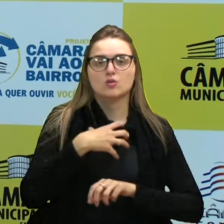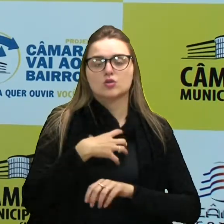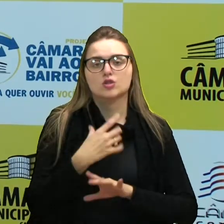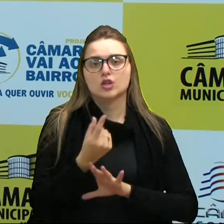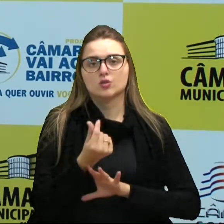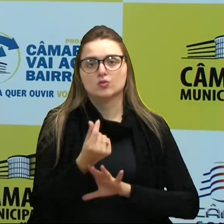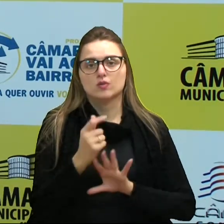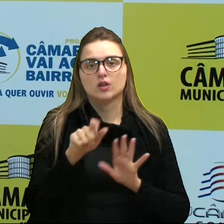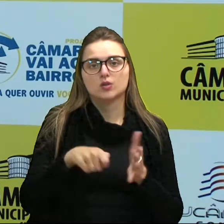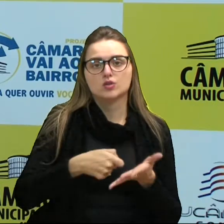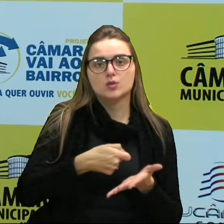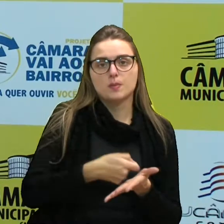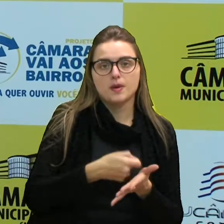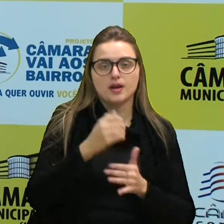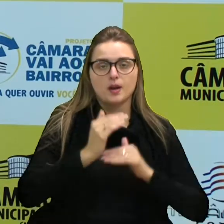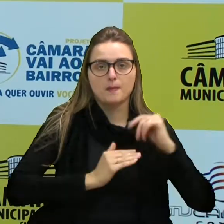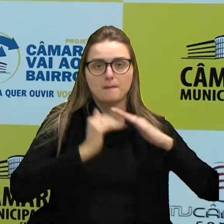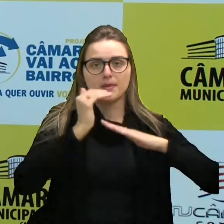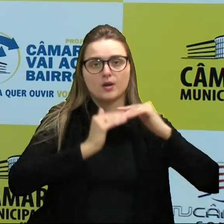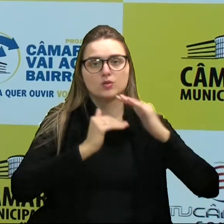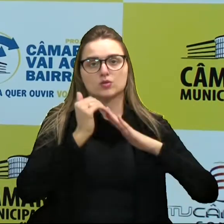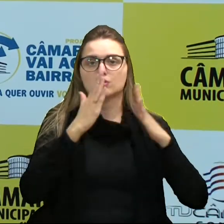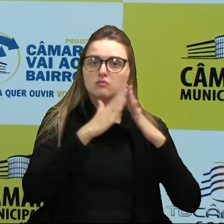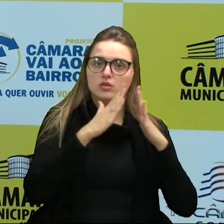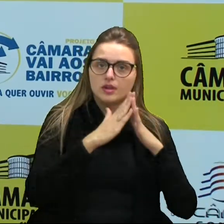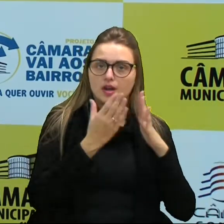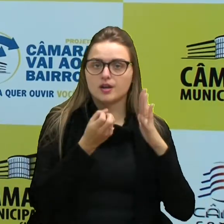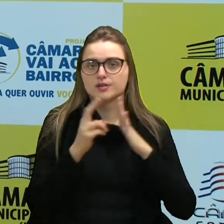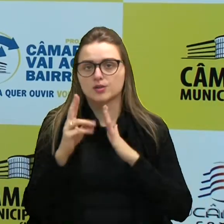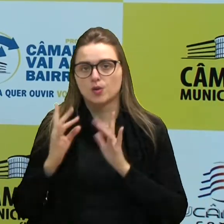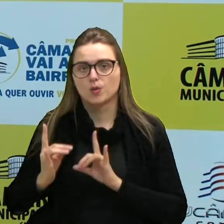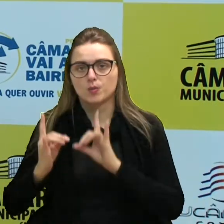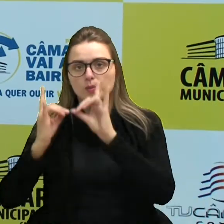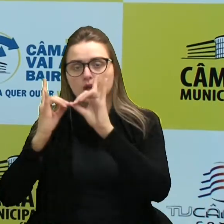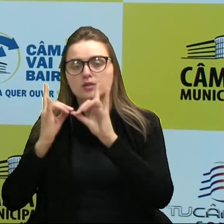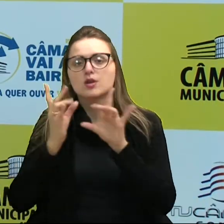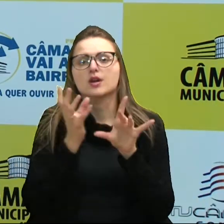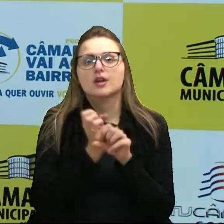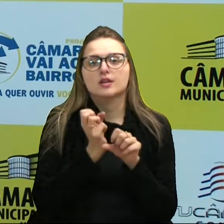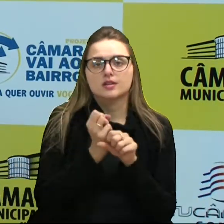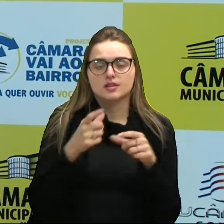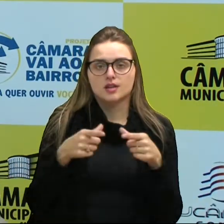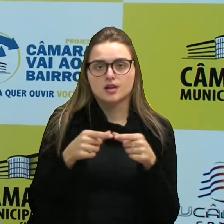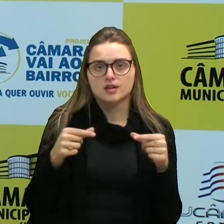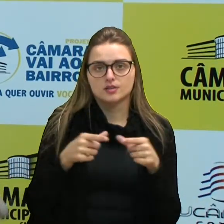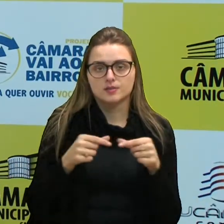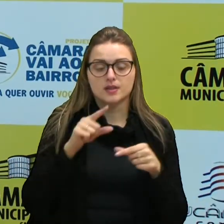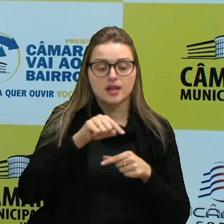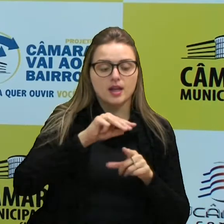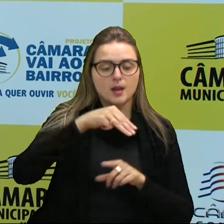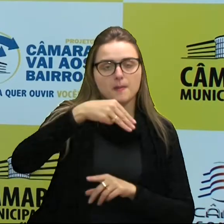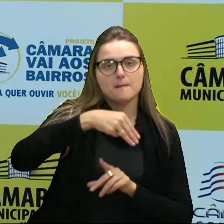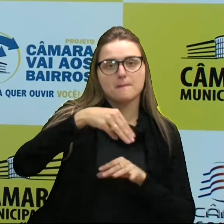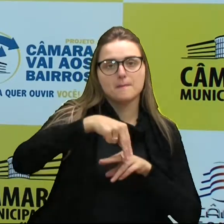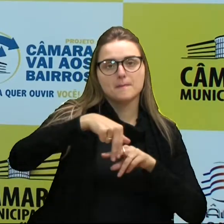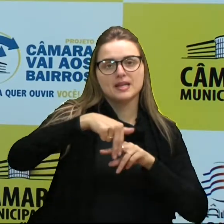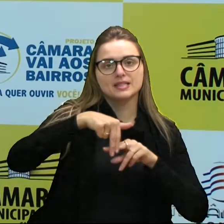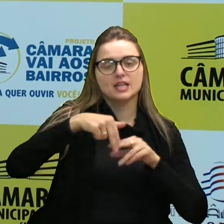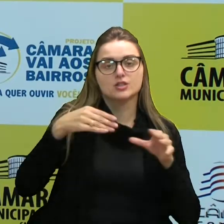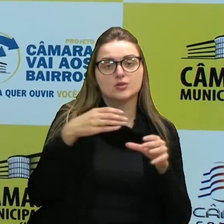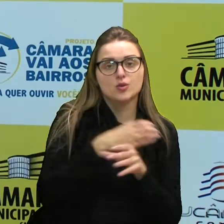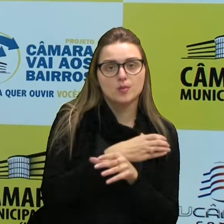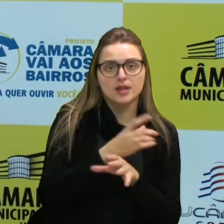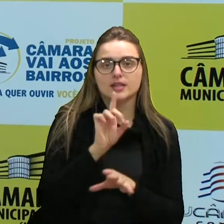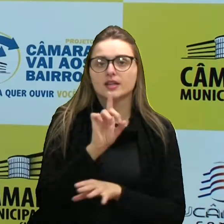pelo município para construções multifamiliares, na qual a tabela de cálculo considera a metragem total do empreendimento e não a metragem